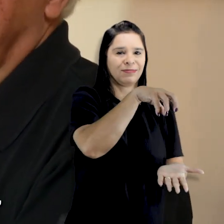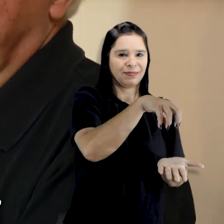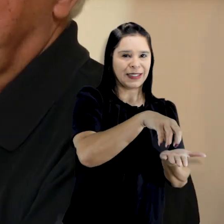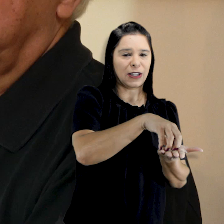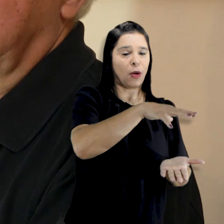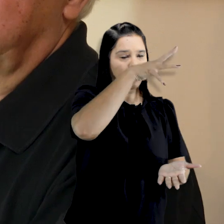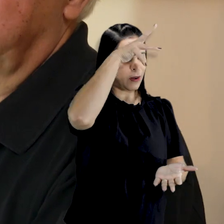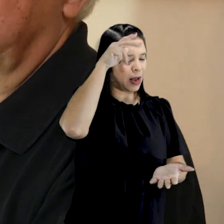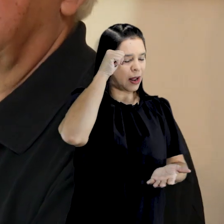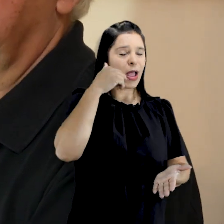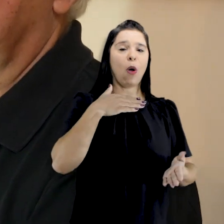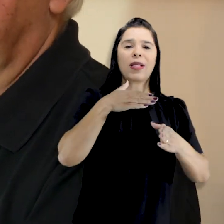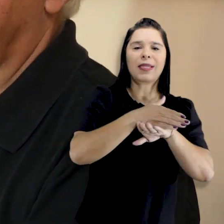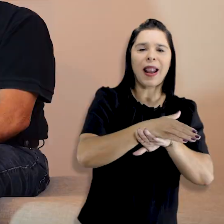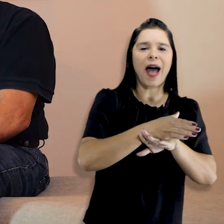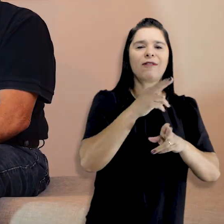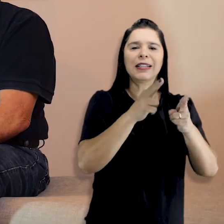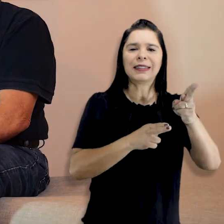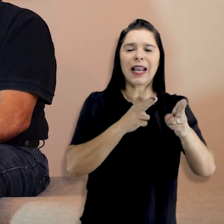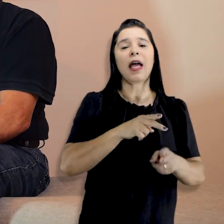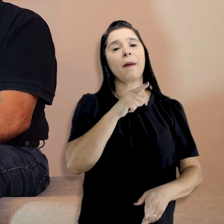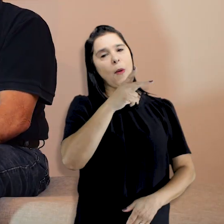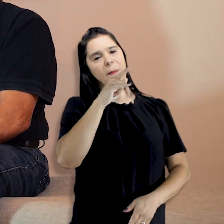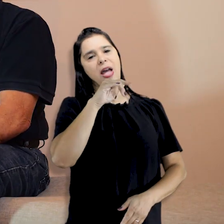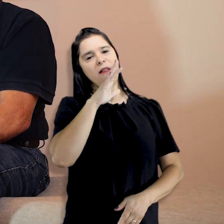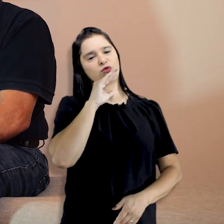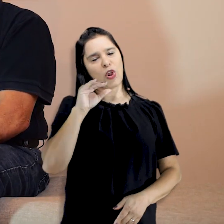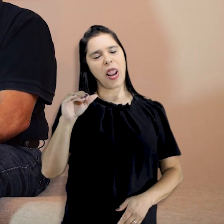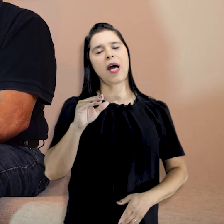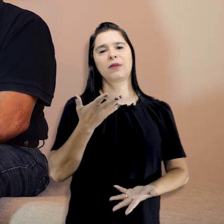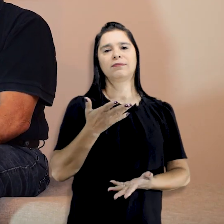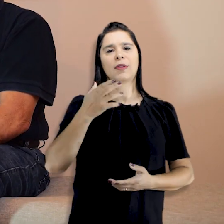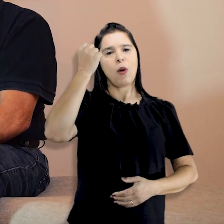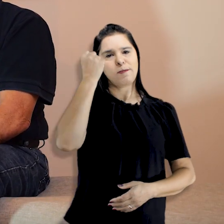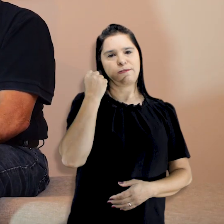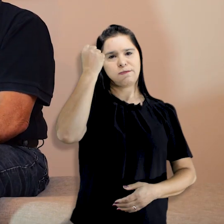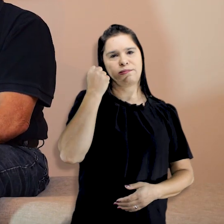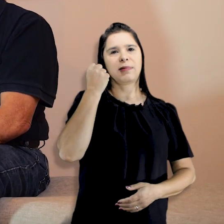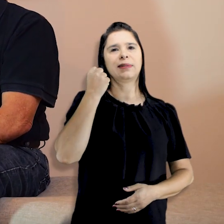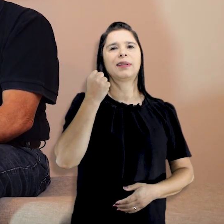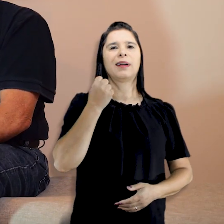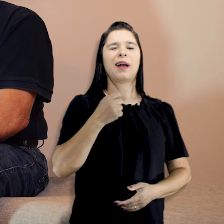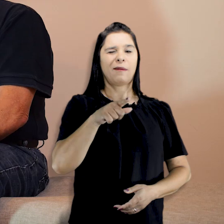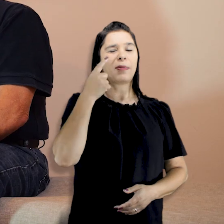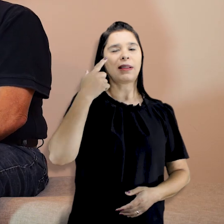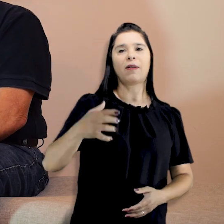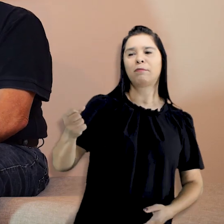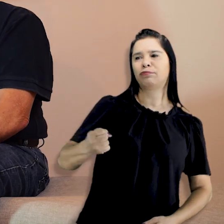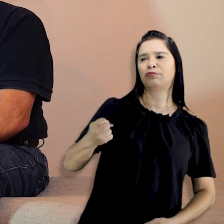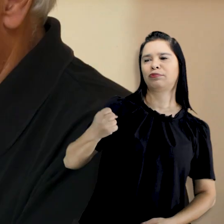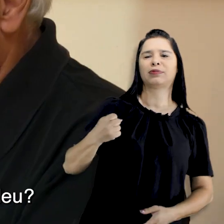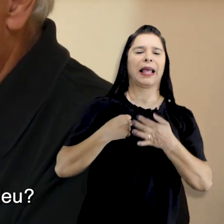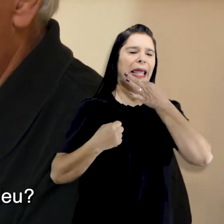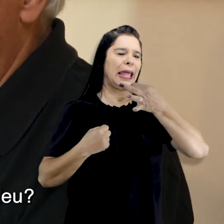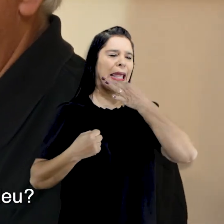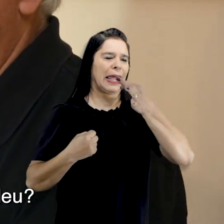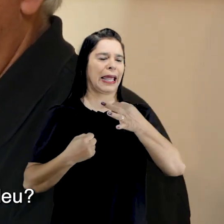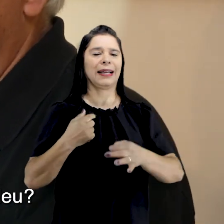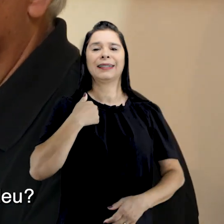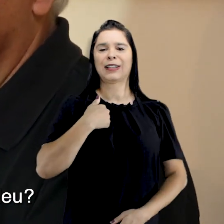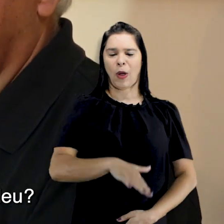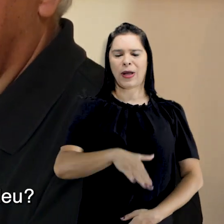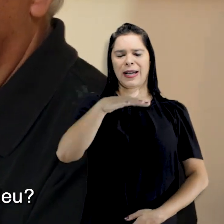trens, como ele era funcionário da rede, o maquinista puxa aqui, aí buzinava, né? Então isso ficou na minha cabeça. Vai para frente, o